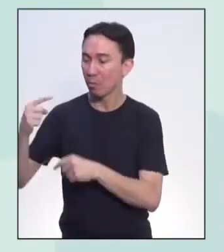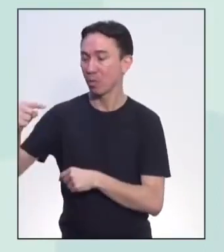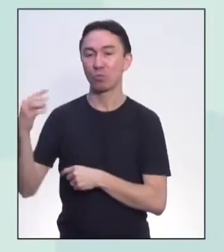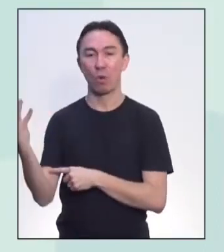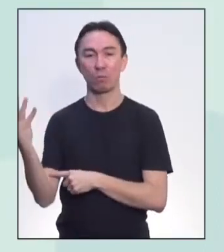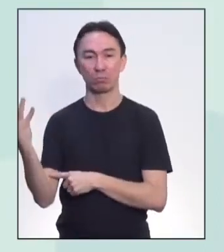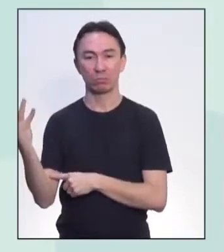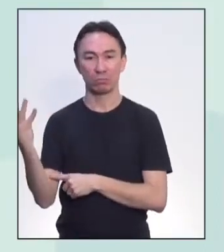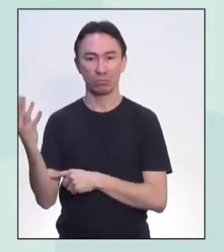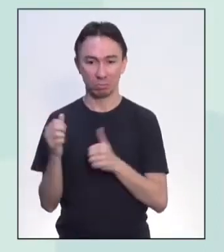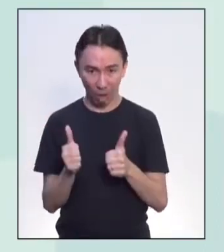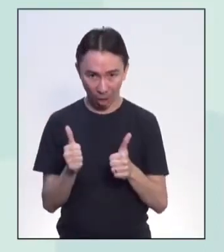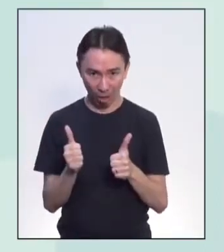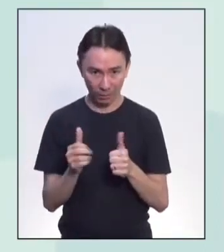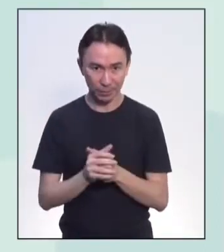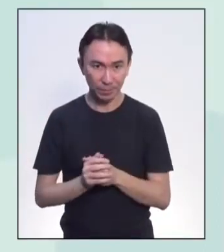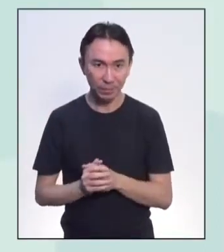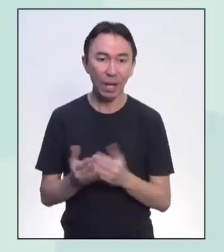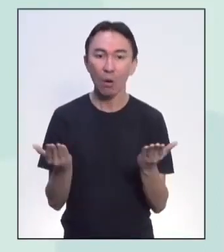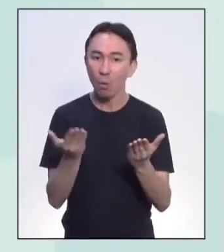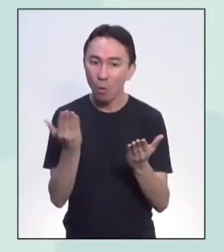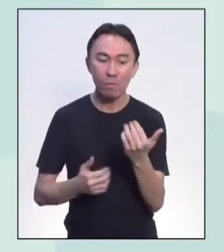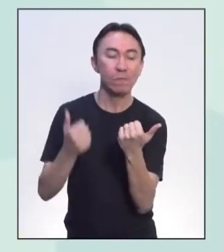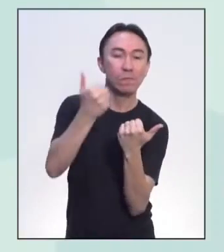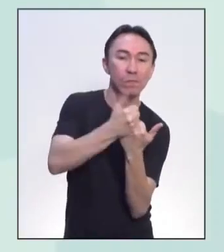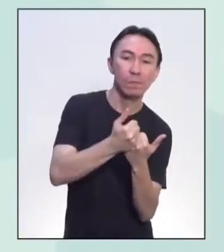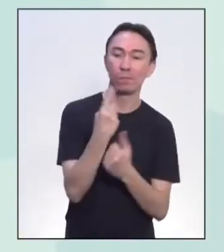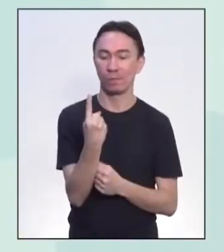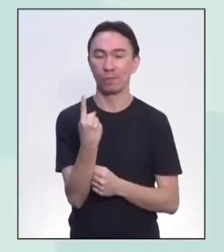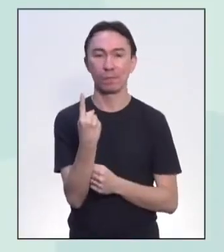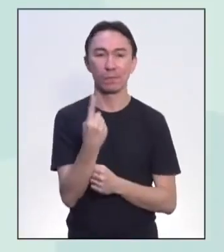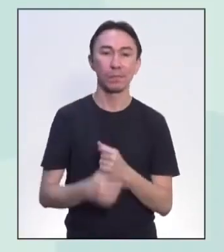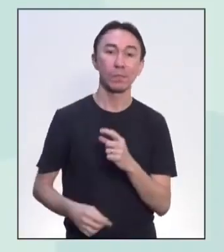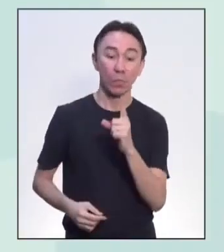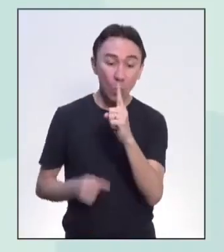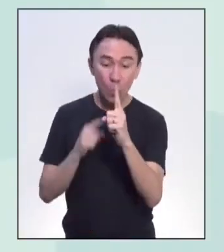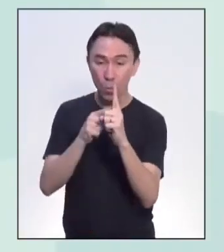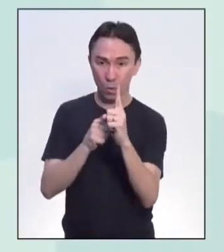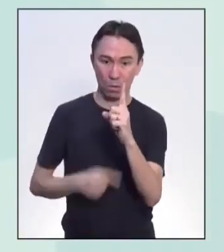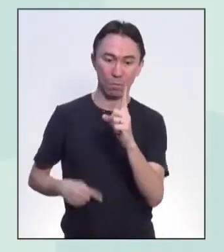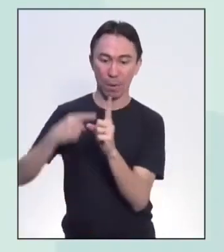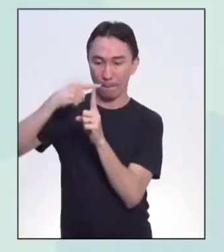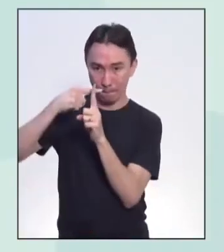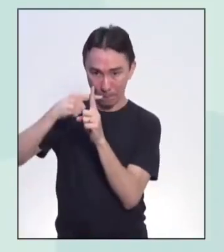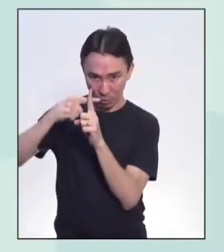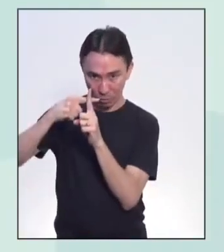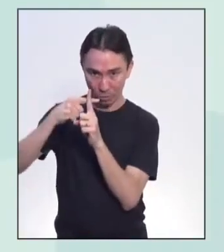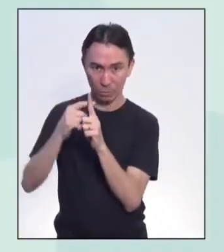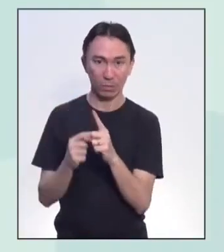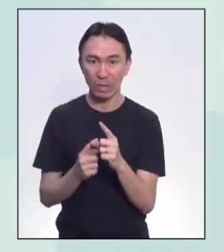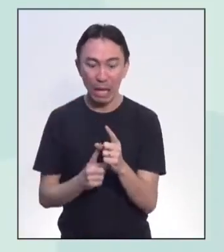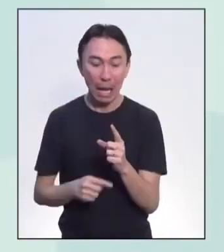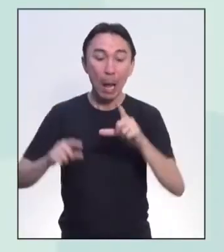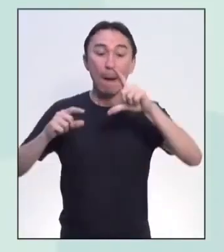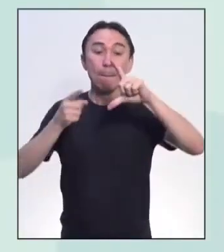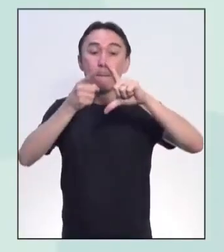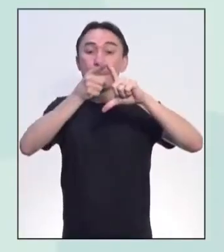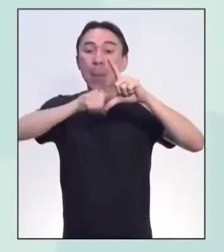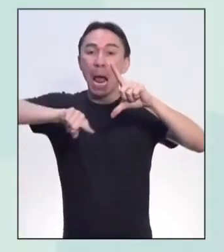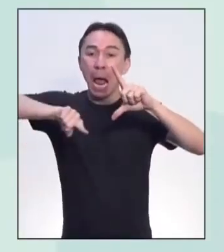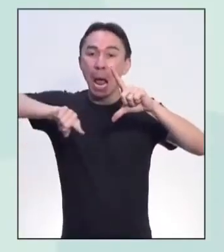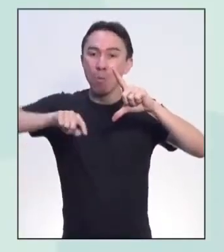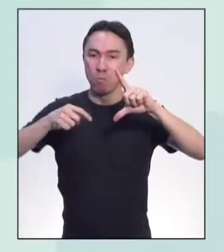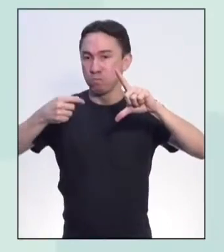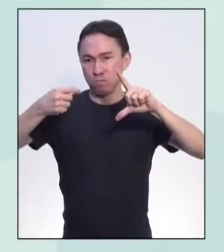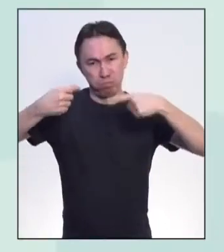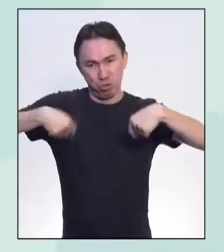4. Muito bom. Agora, eu vou substituir o 1. Como 1 é positivo, não preciso colocar o parênteses, mas se quiser eu posso